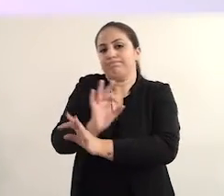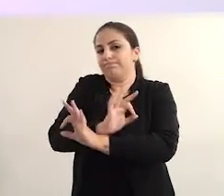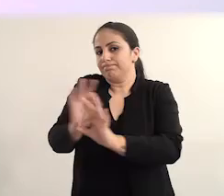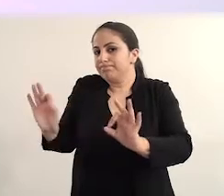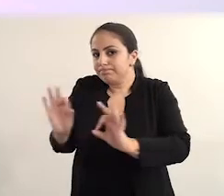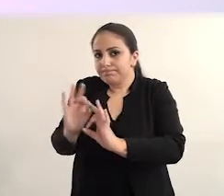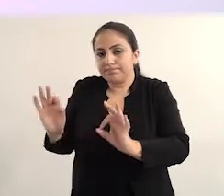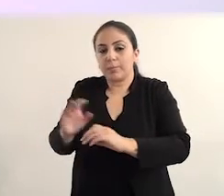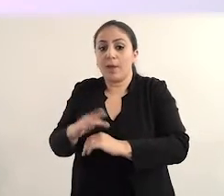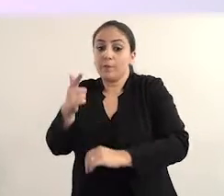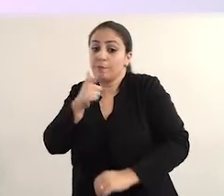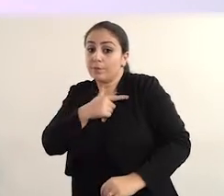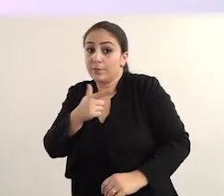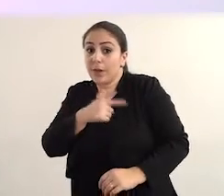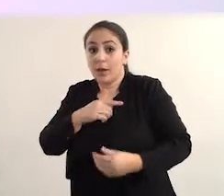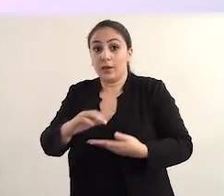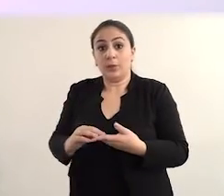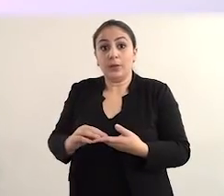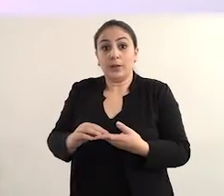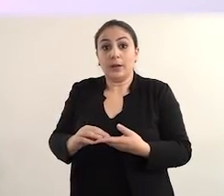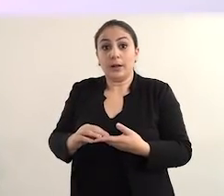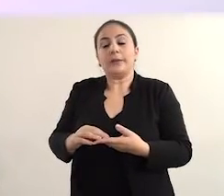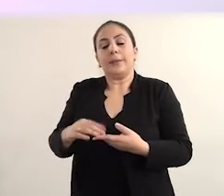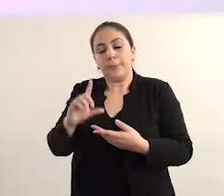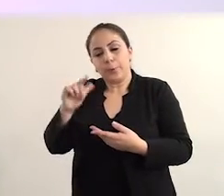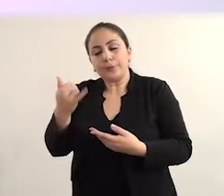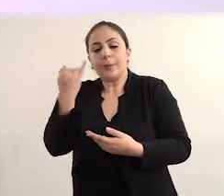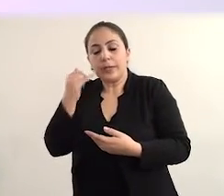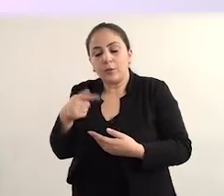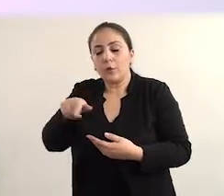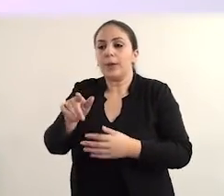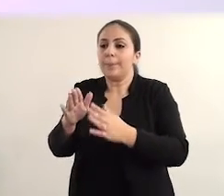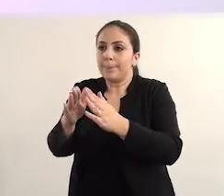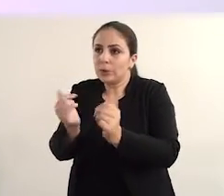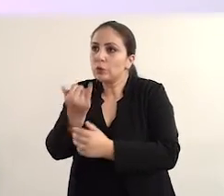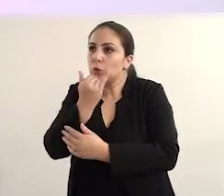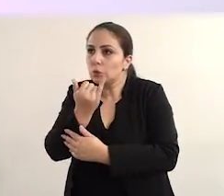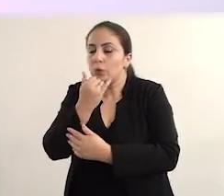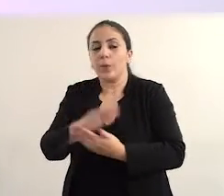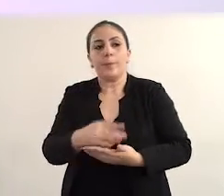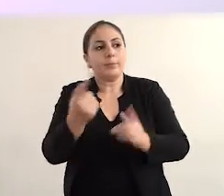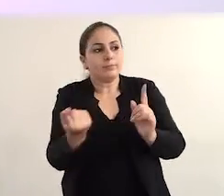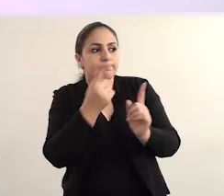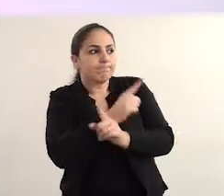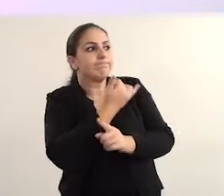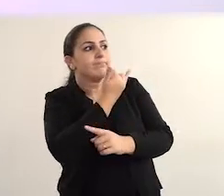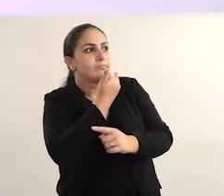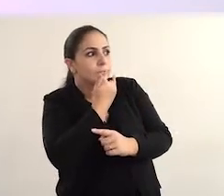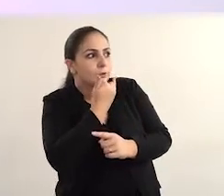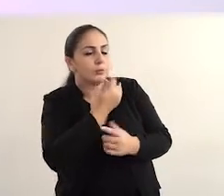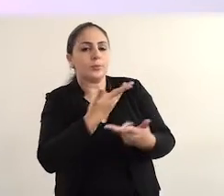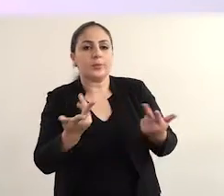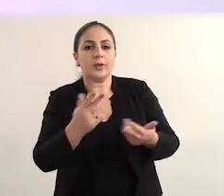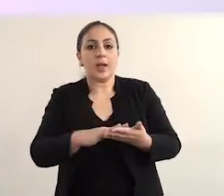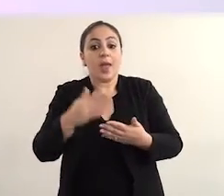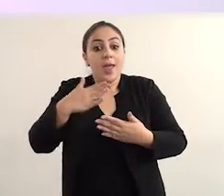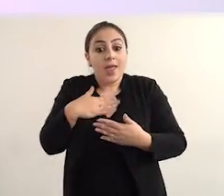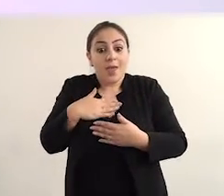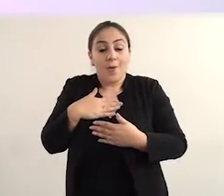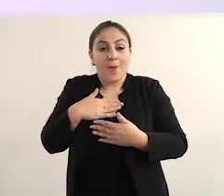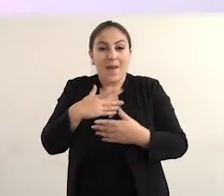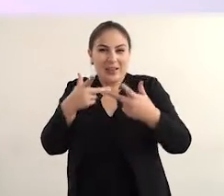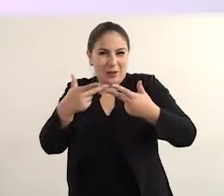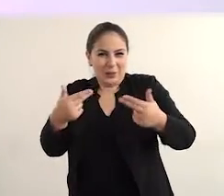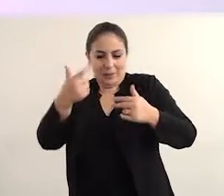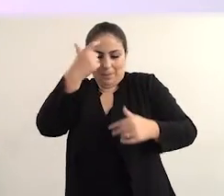nisso, é feio. Ela pediu desculpa pro menino, o menino pediu desculpa para ela. Então eu saí um pouco, essa